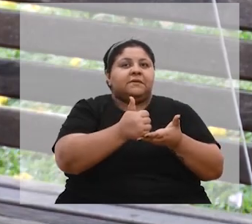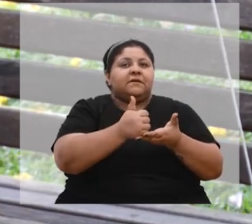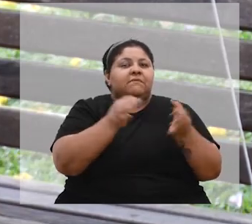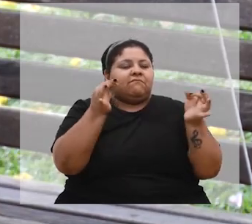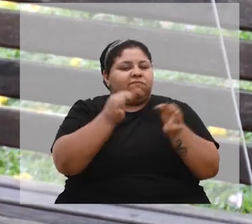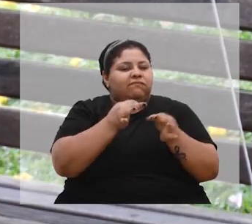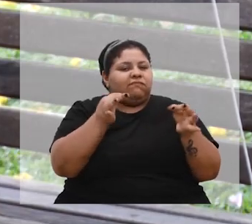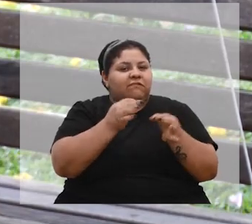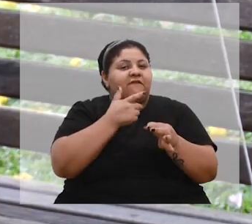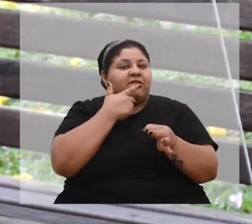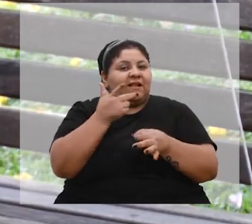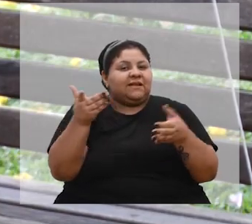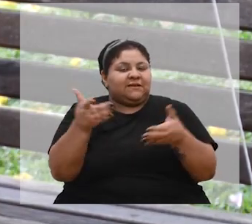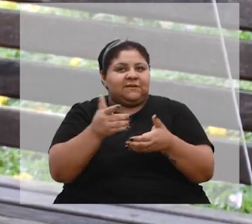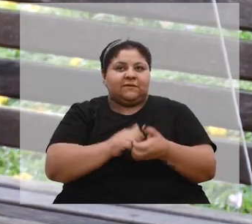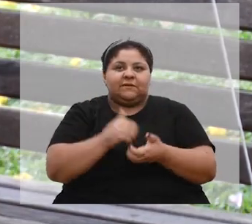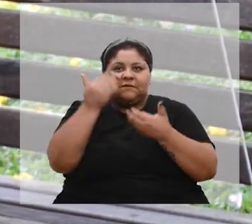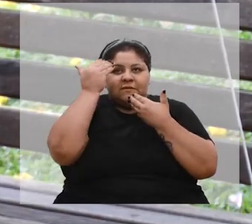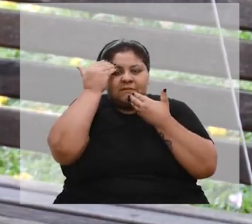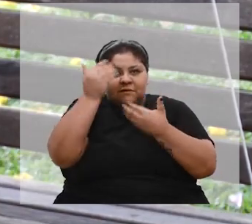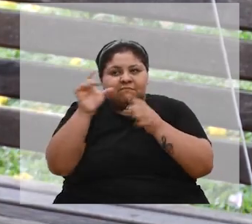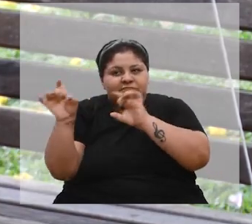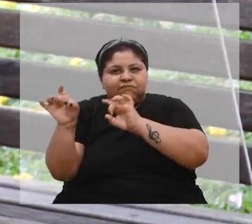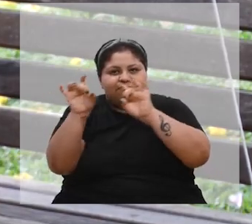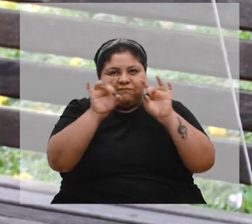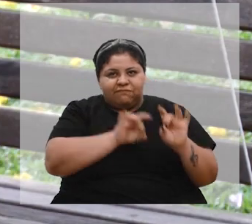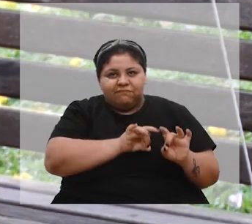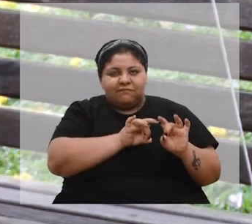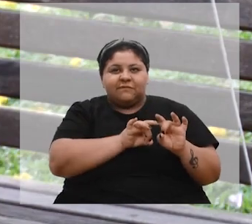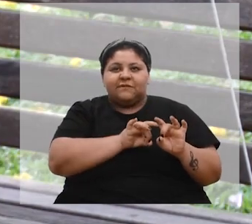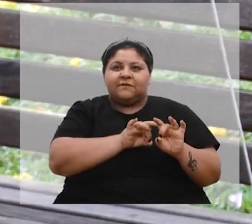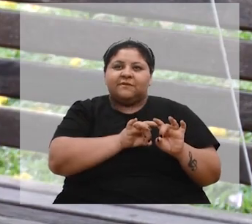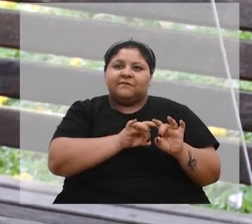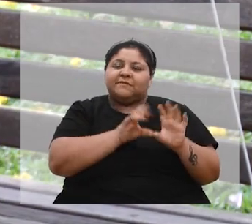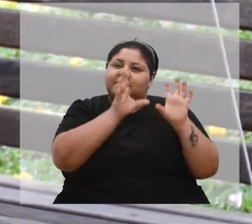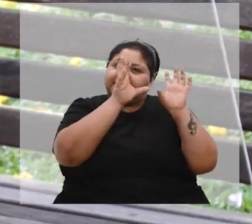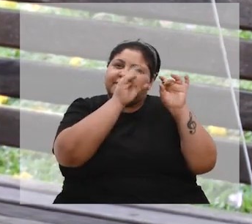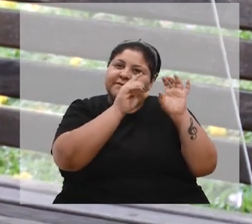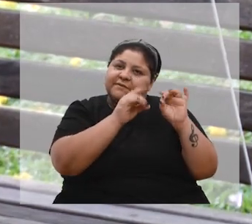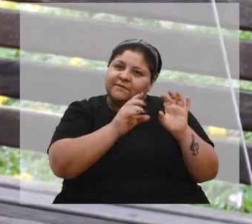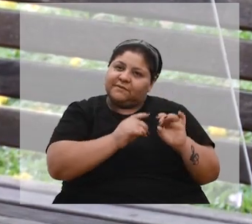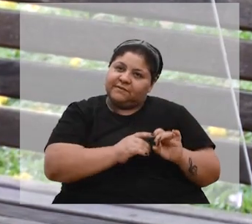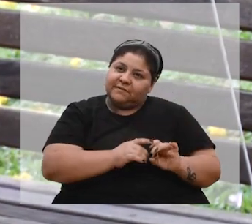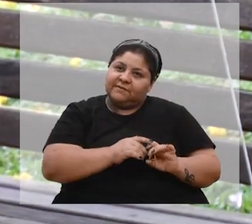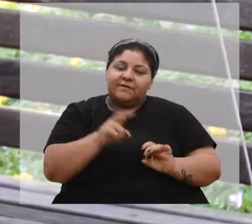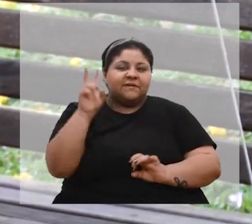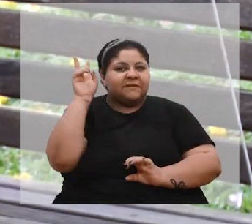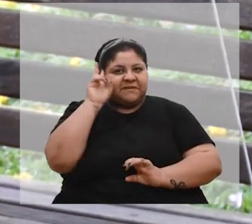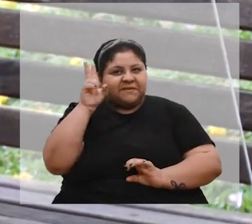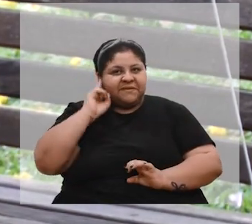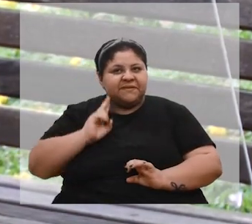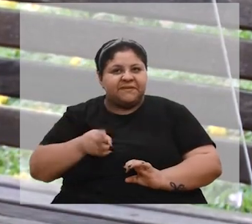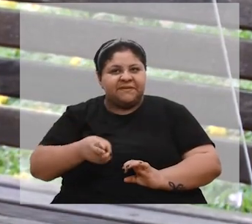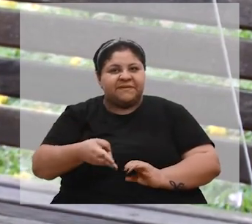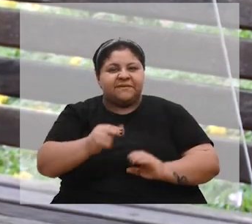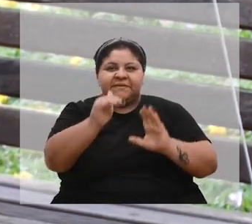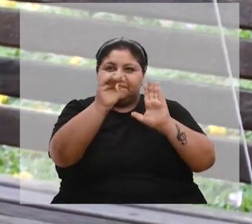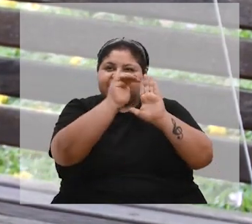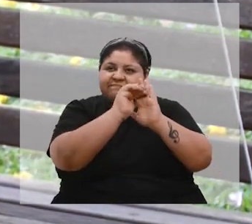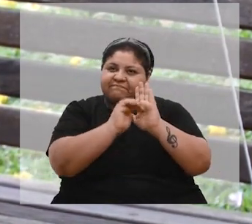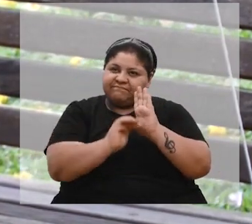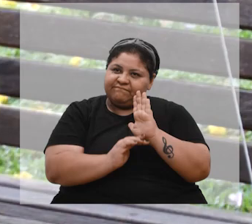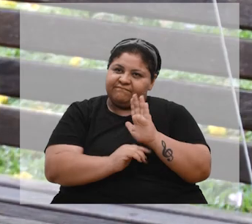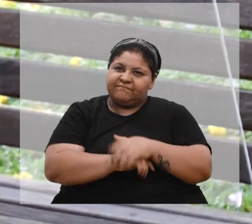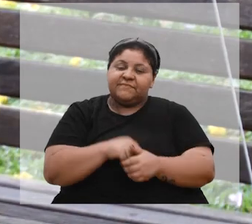pelas reflexões que fizemos aqui no Entre Elas. Obrigada ao público que nos acompanhou. Foi muito especial. Eu com certeza vou lembrar para sempre